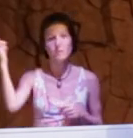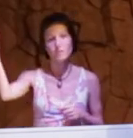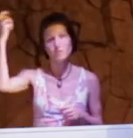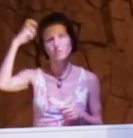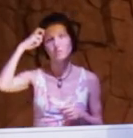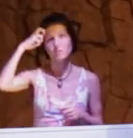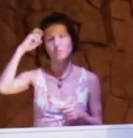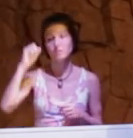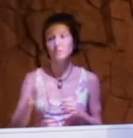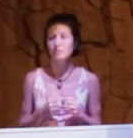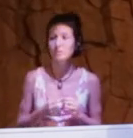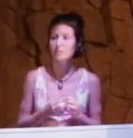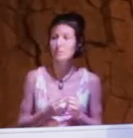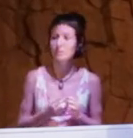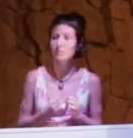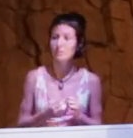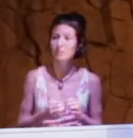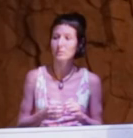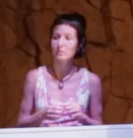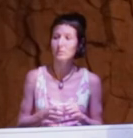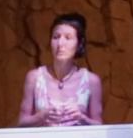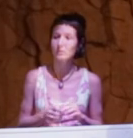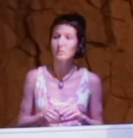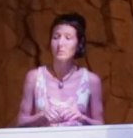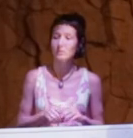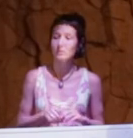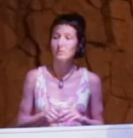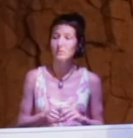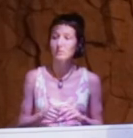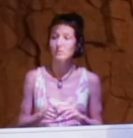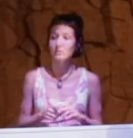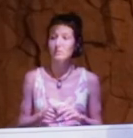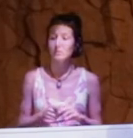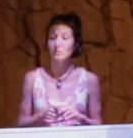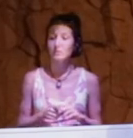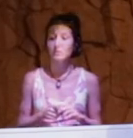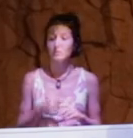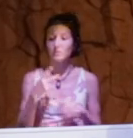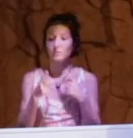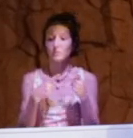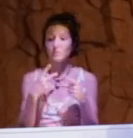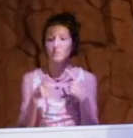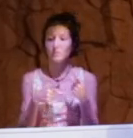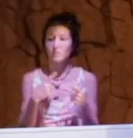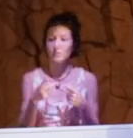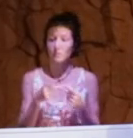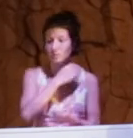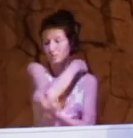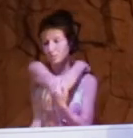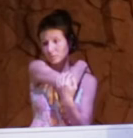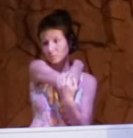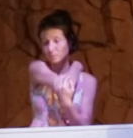produzindo isso. Então, Michel, quando eu coloco essa discussão em acordo com o que seria a